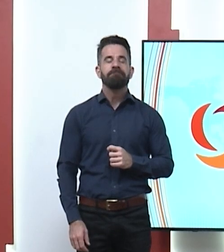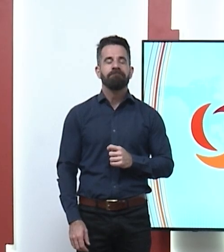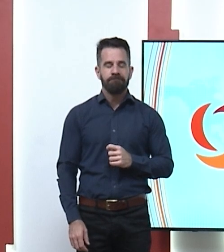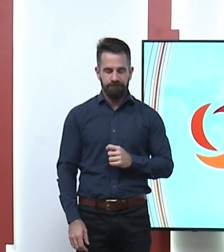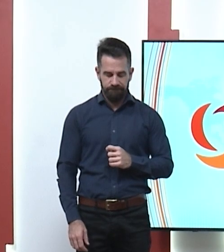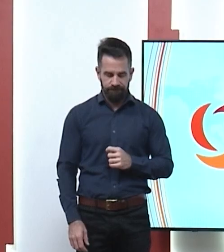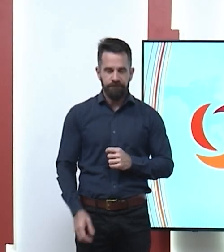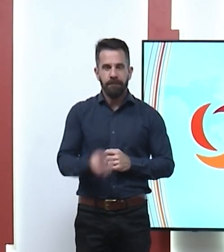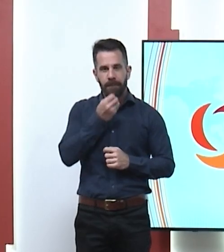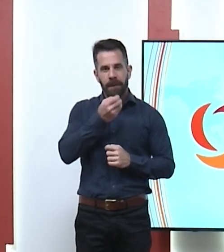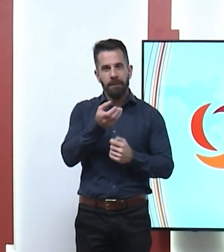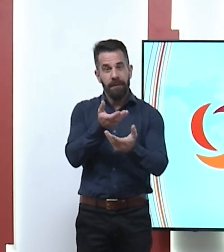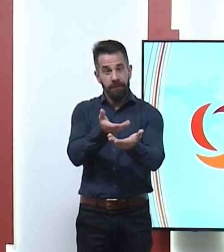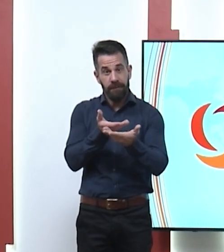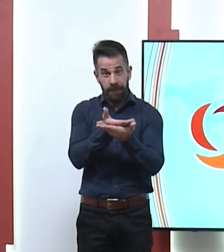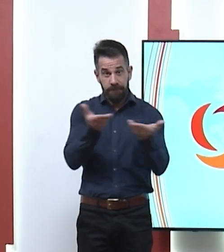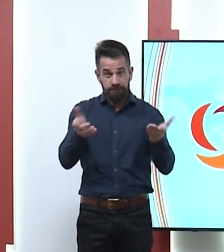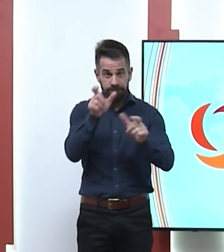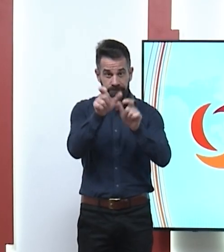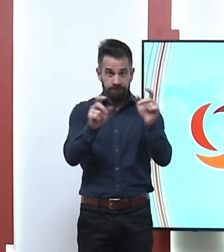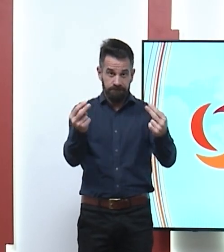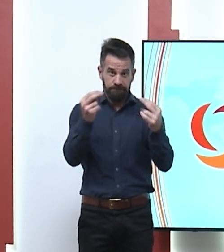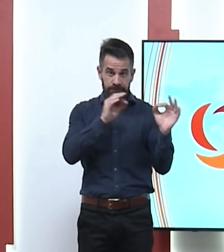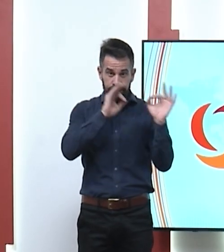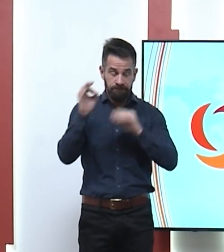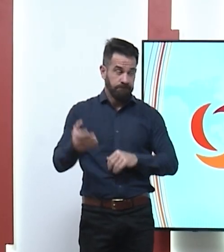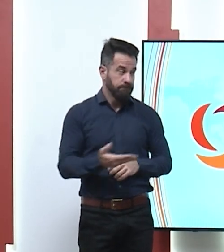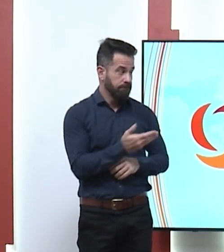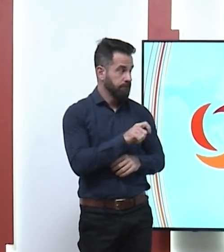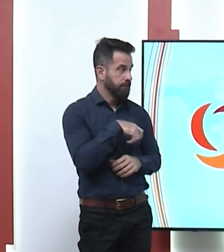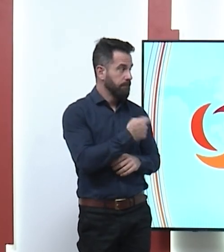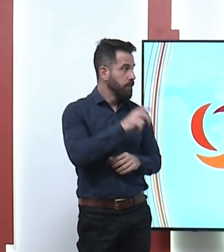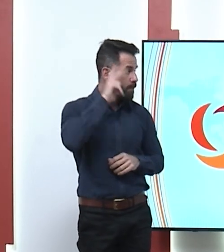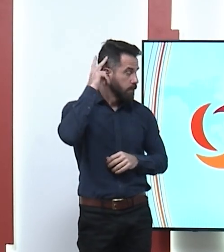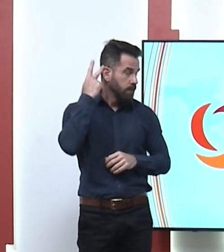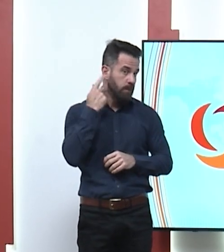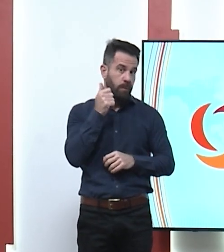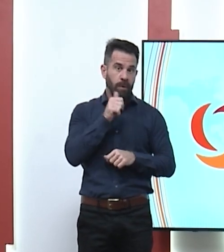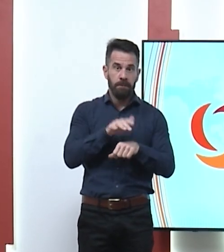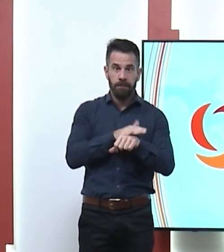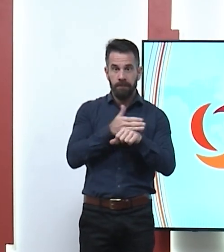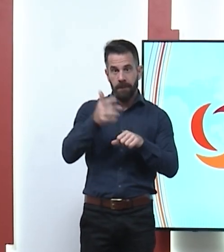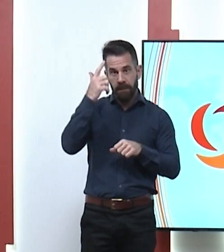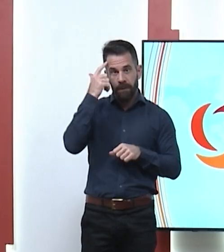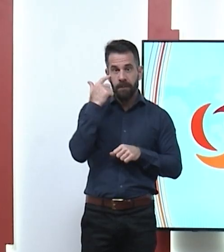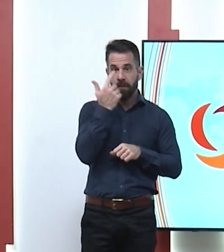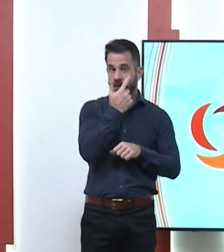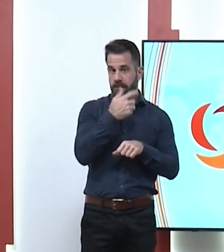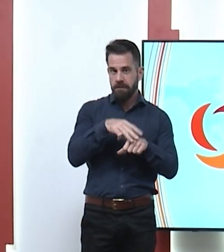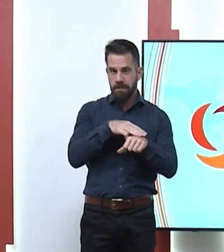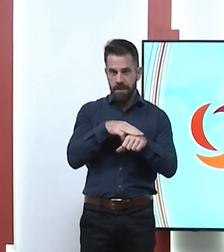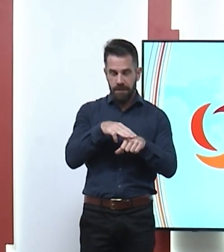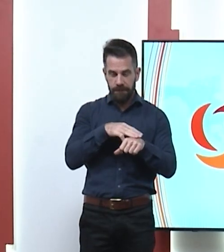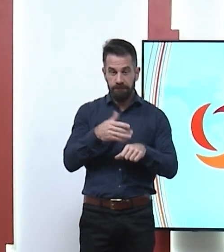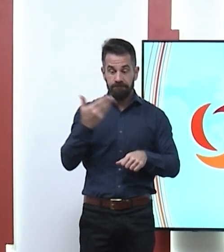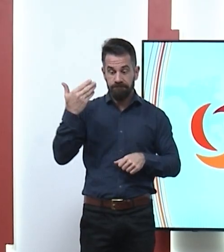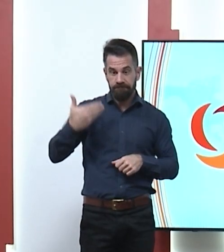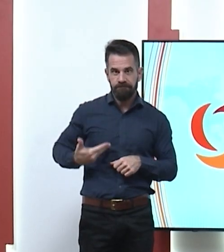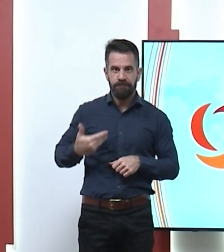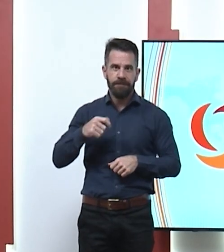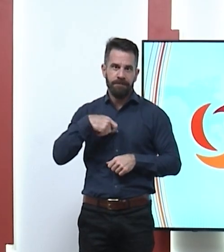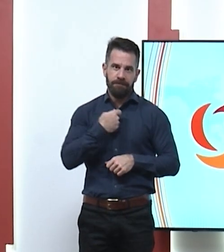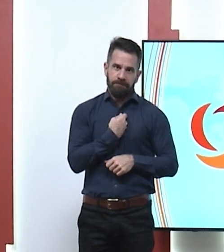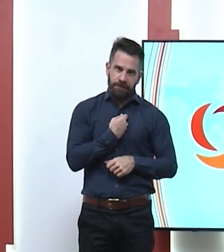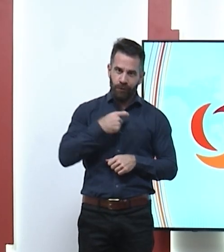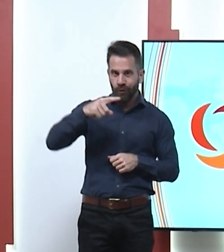Seja bem-vinda e bem-vindo! Eu sou a Camila Maia, uma mulher de pele clara com cabelos e olhos castanhos. Quem faz a interpretação para Libras no